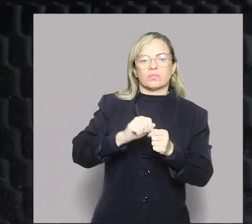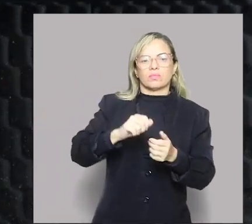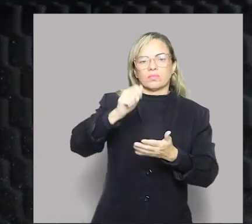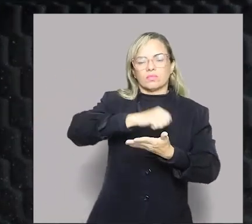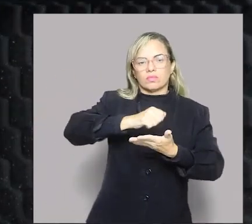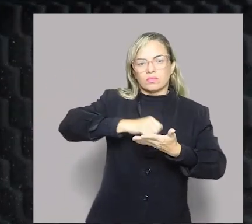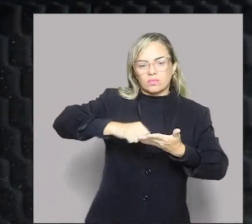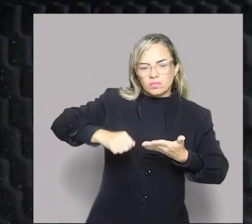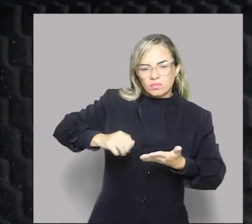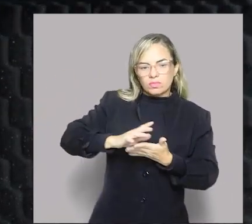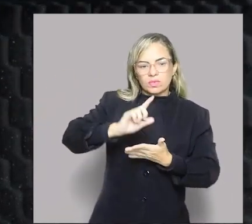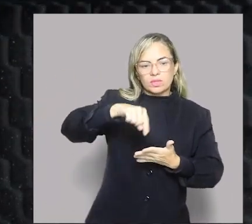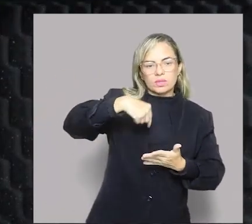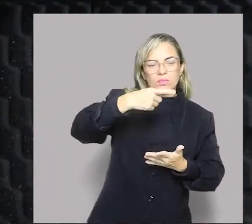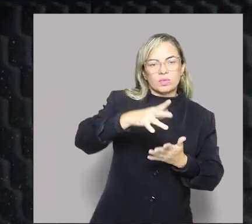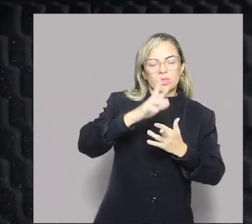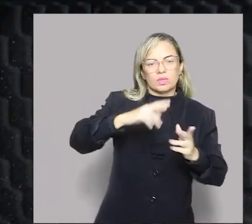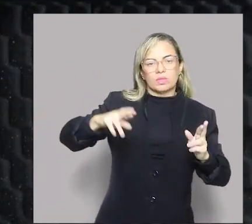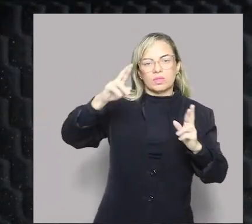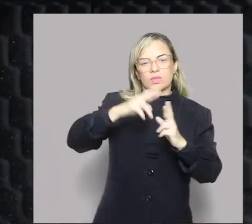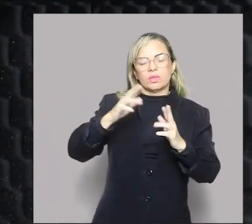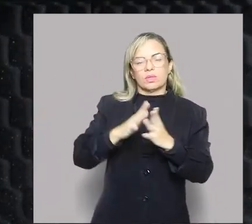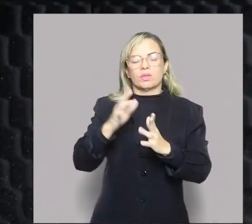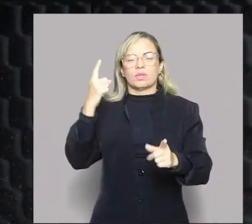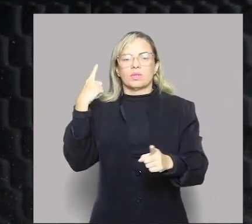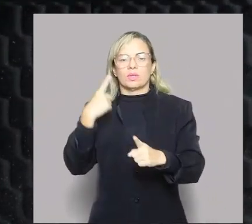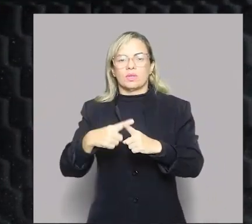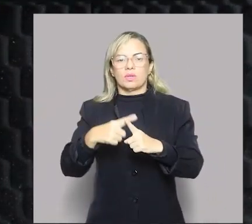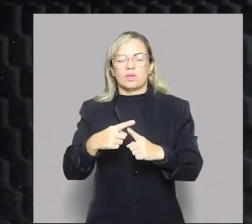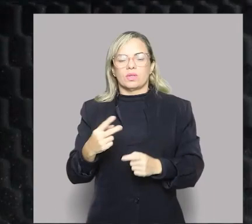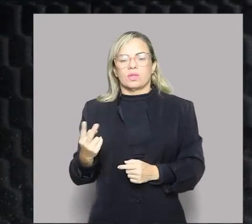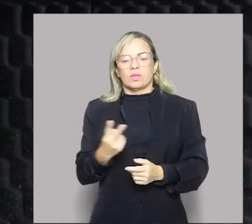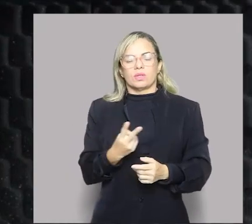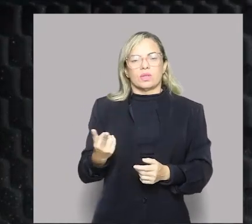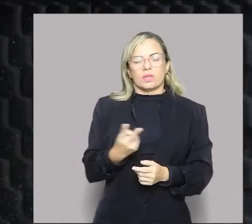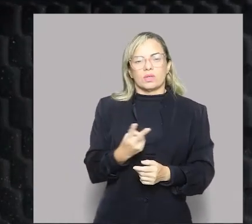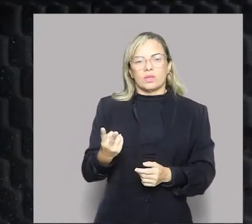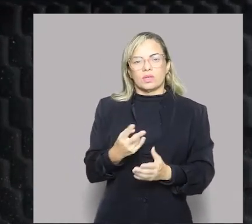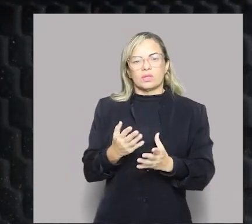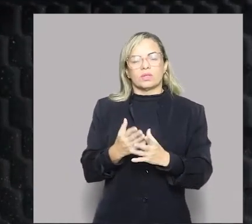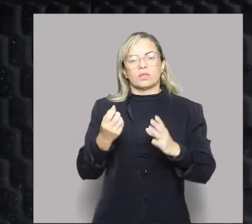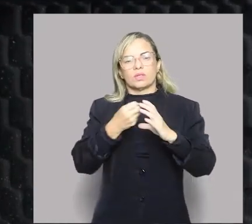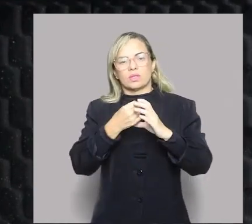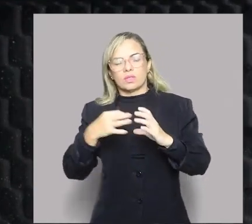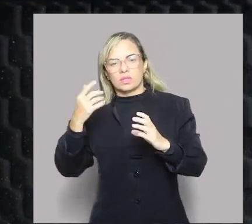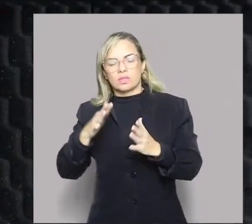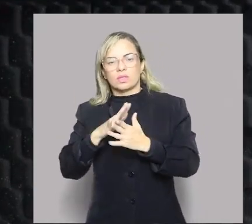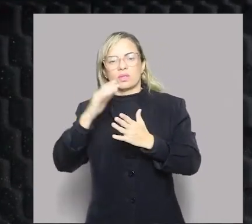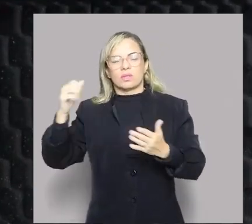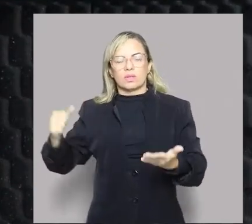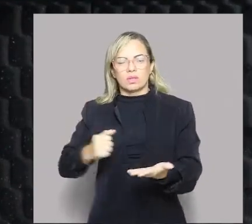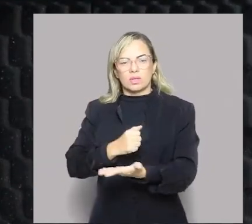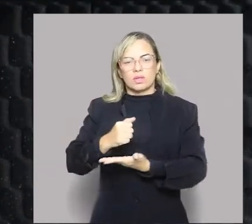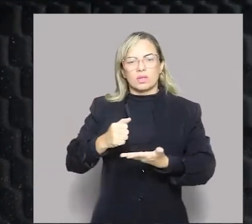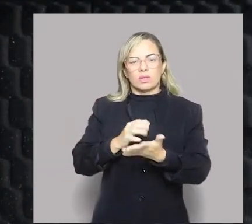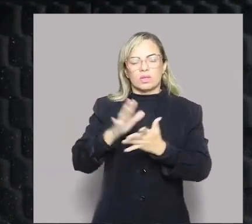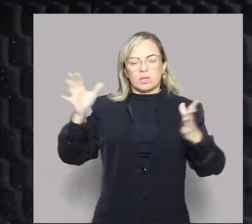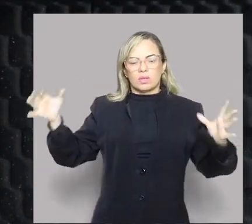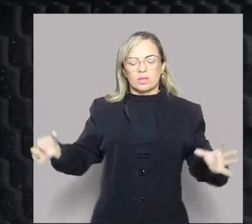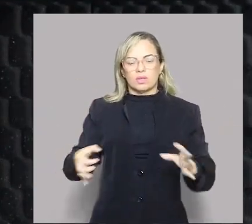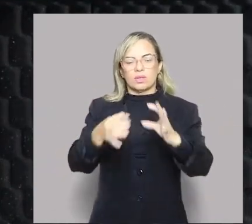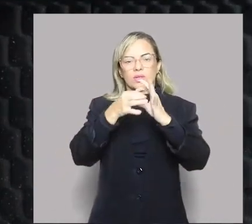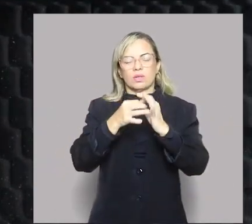depois da referenciação. Porque esses dois realces, esses dois acessórios, se você não ligar e não